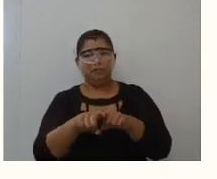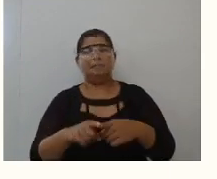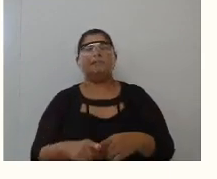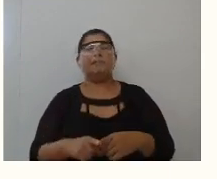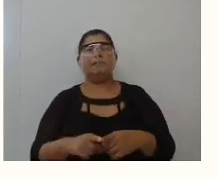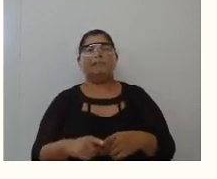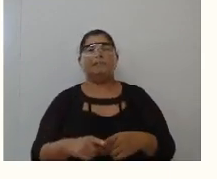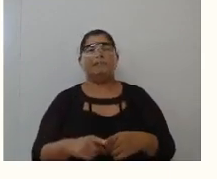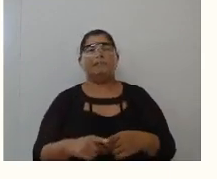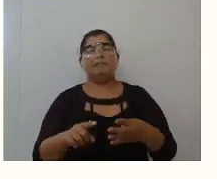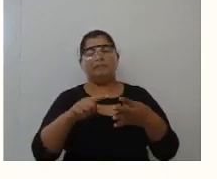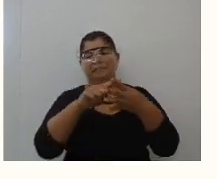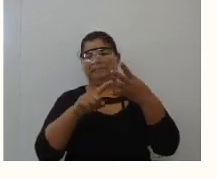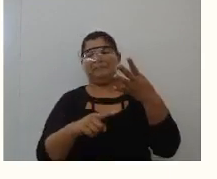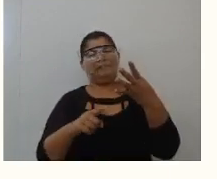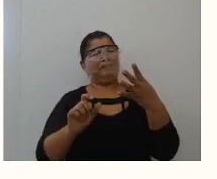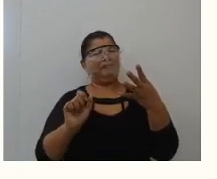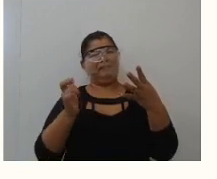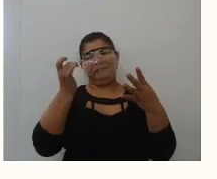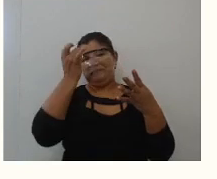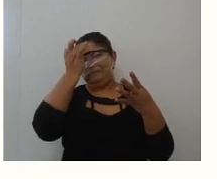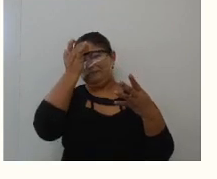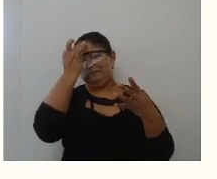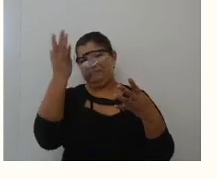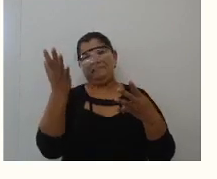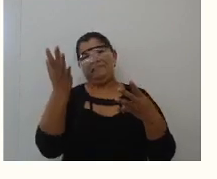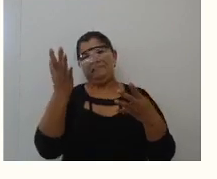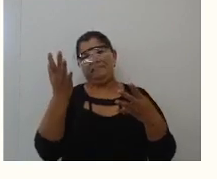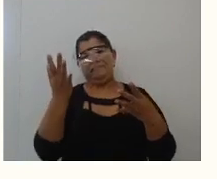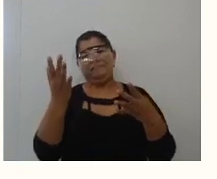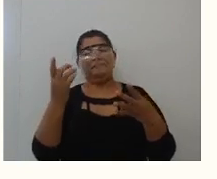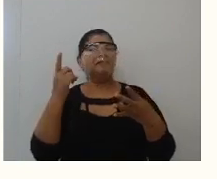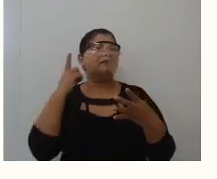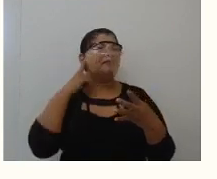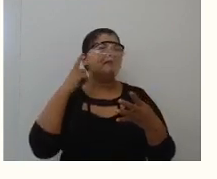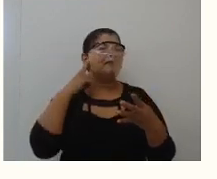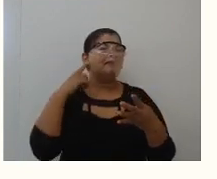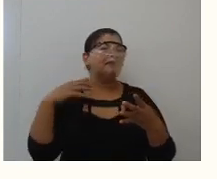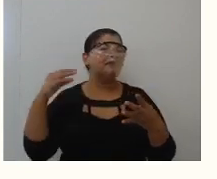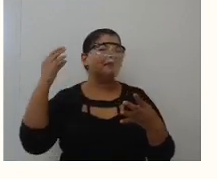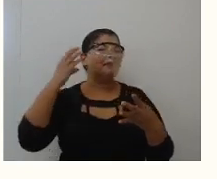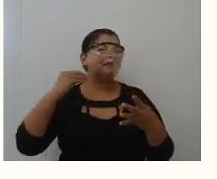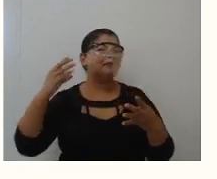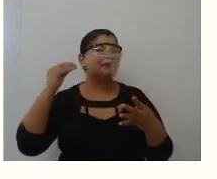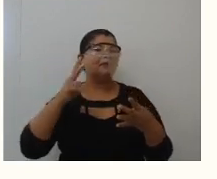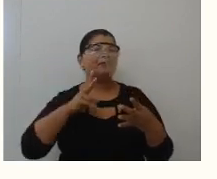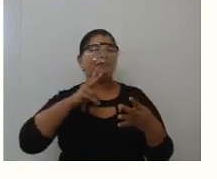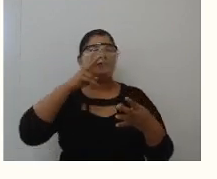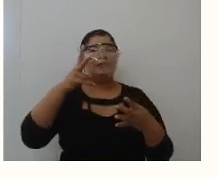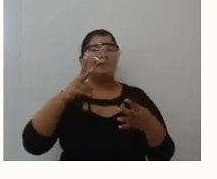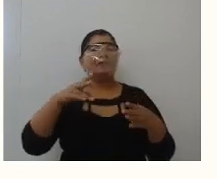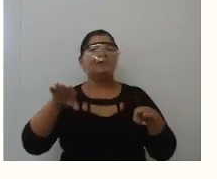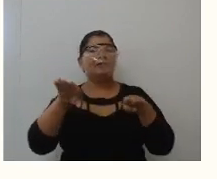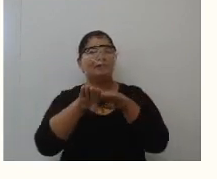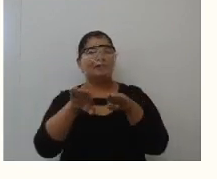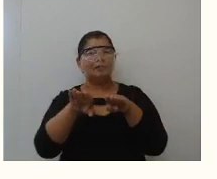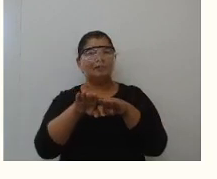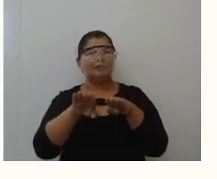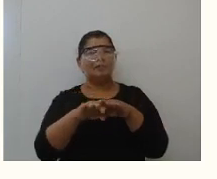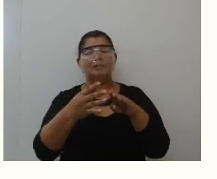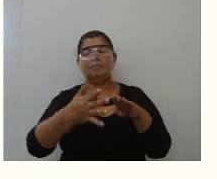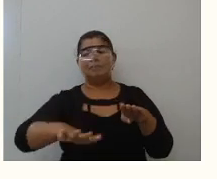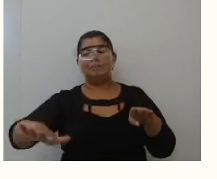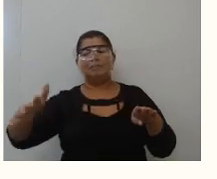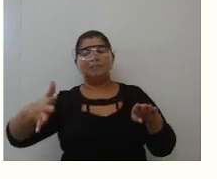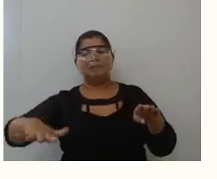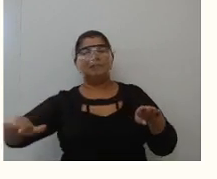aí, tá na cara esse, né, pessoal? Ó, ouviam-se amplos bocejos fortes como o marulhar